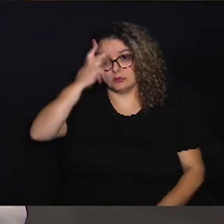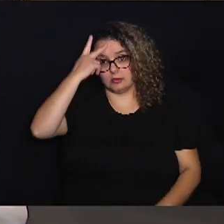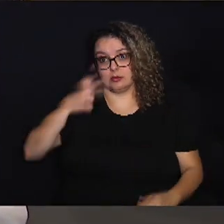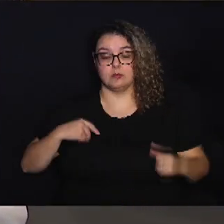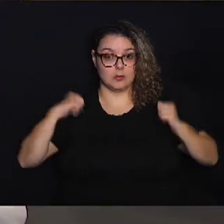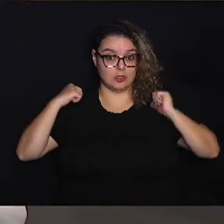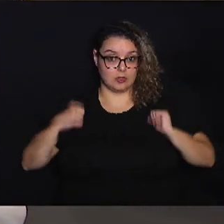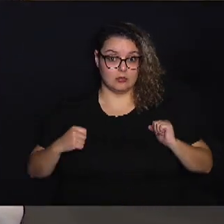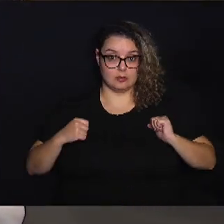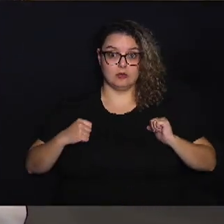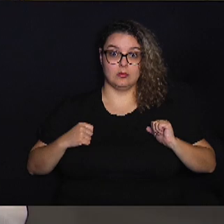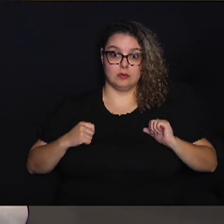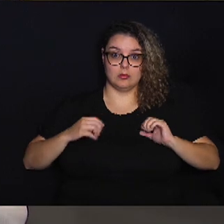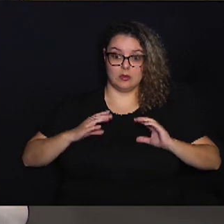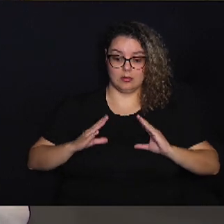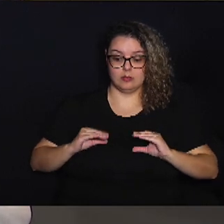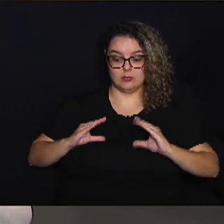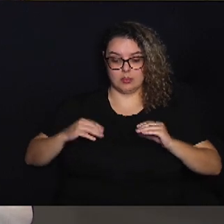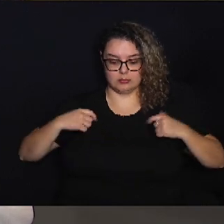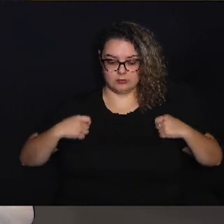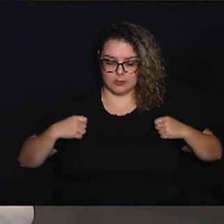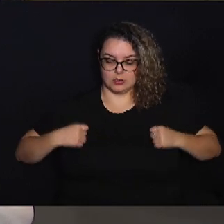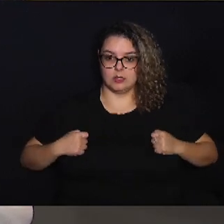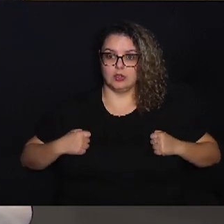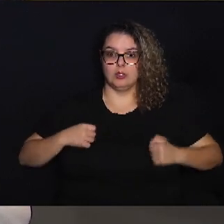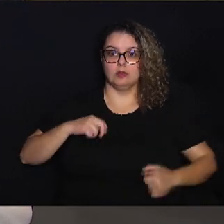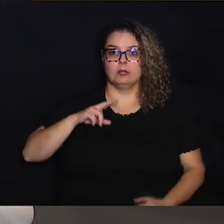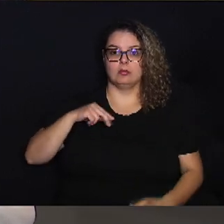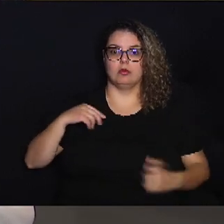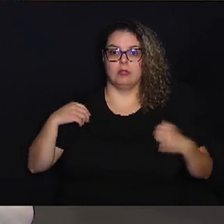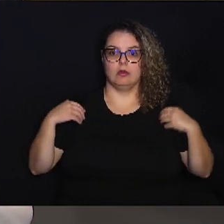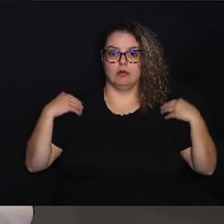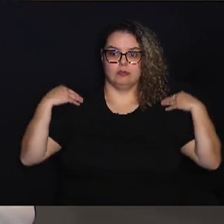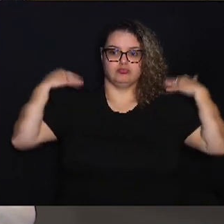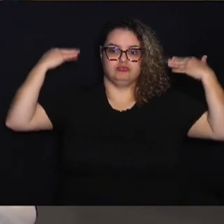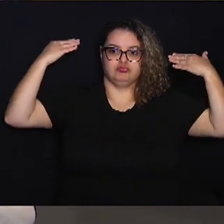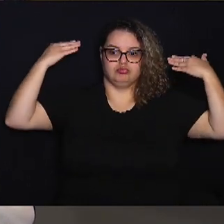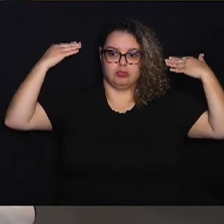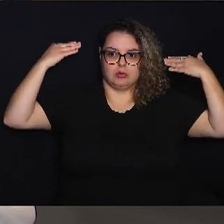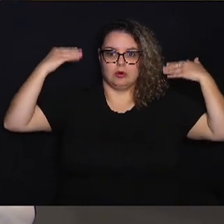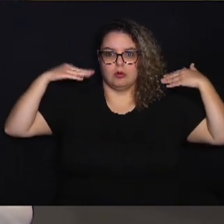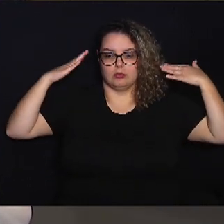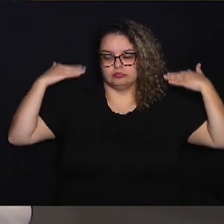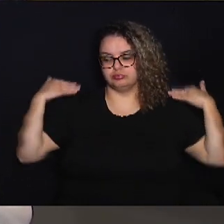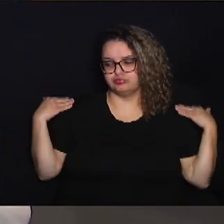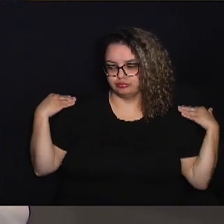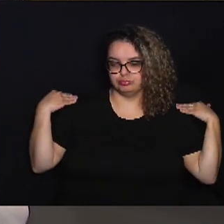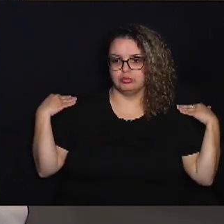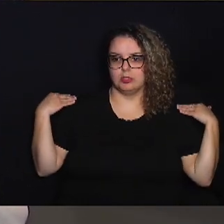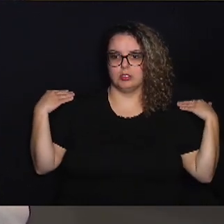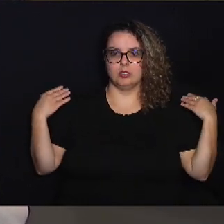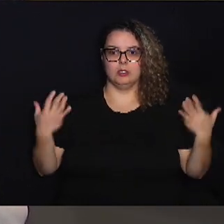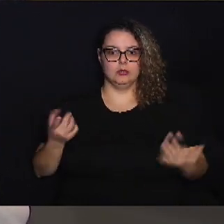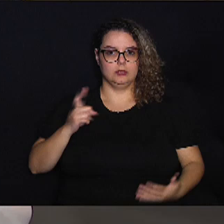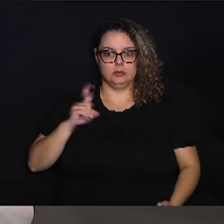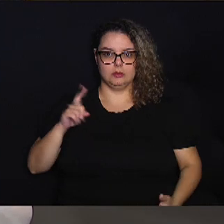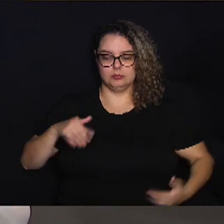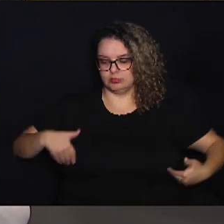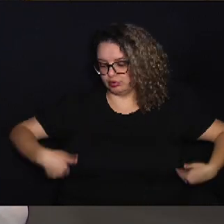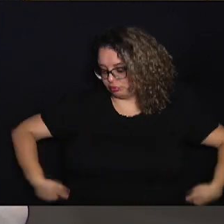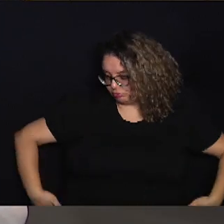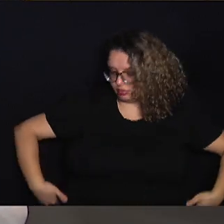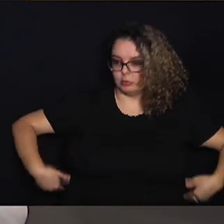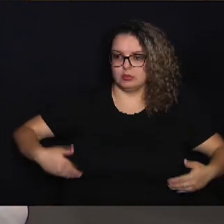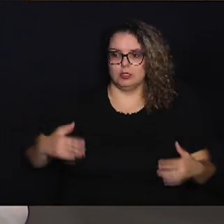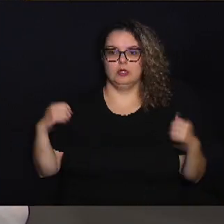bem acolchoadas, bem ajustadas, ela nunca pode ficar muito alta acima da cabeça, nem abaixo da cintura. Sempre vestir as